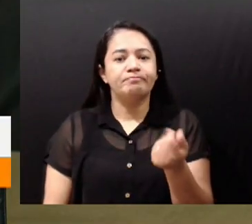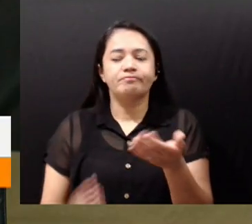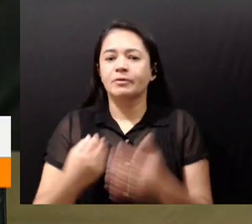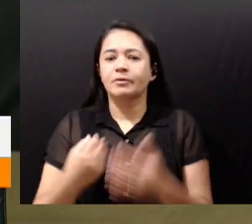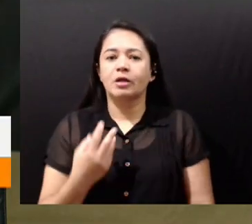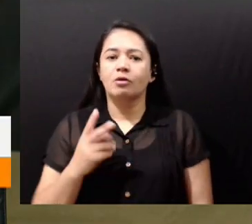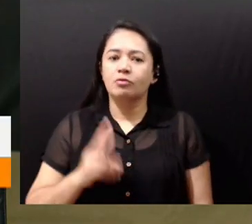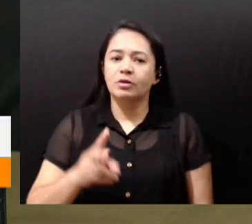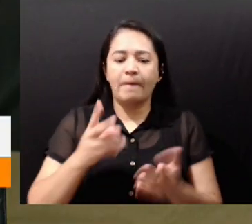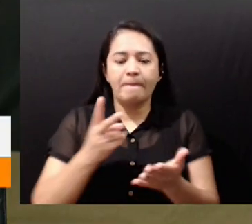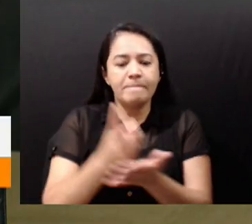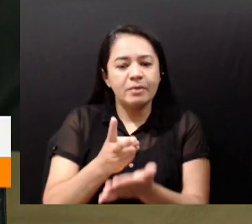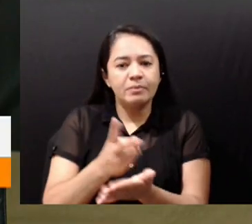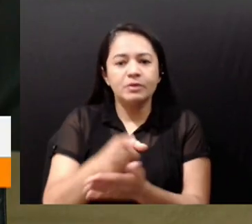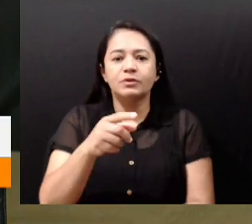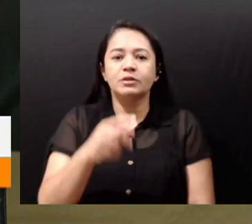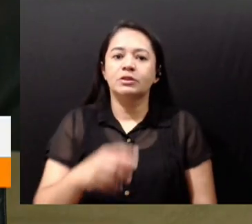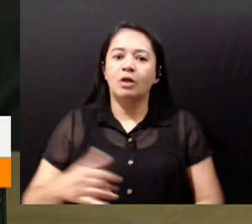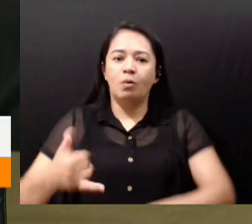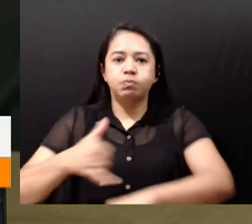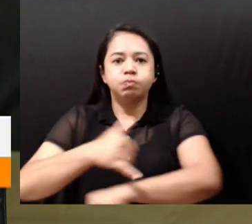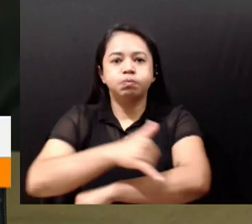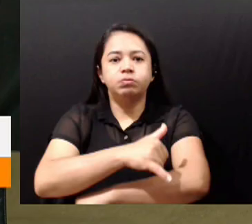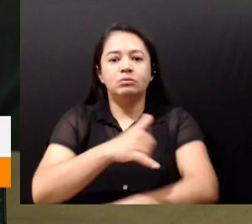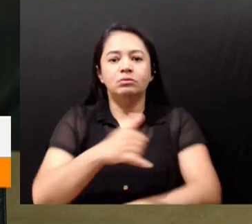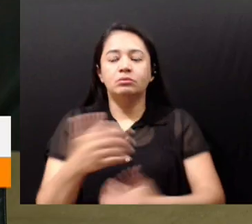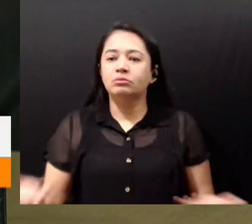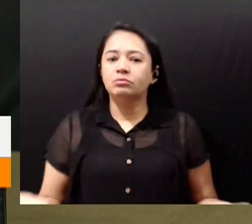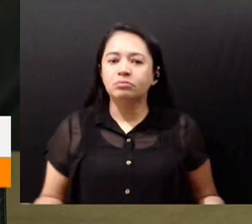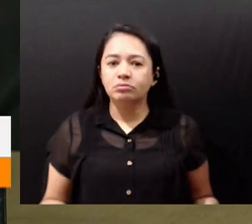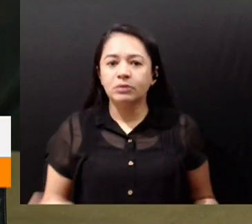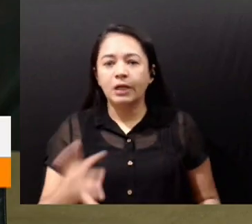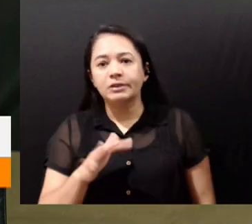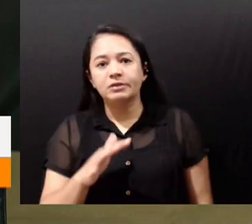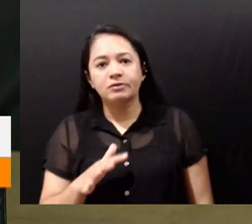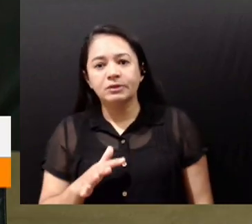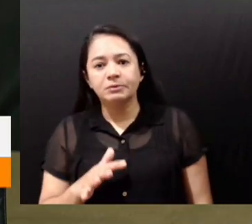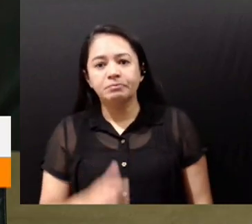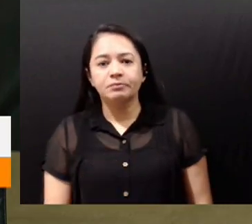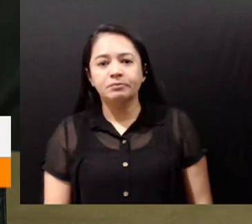você continua engordando, às vezes, e